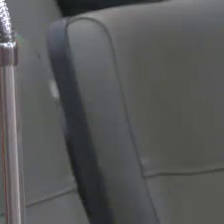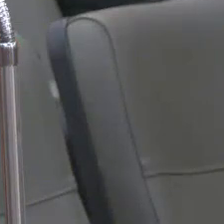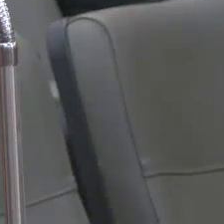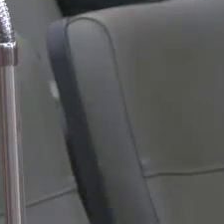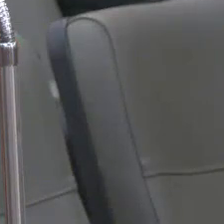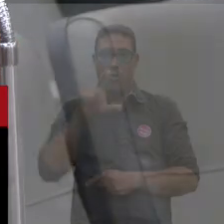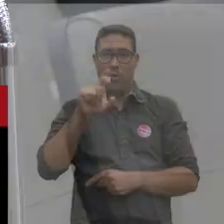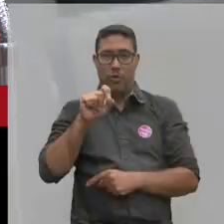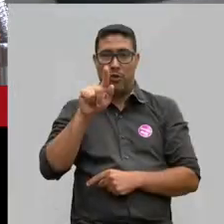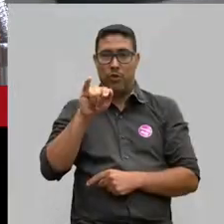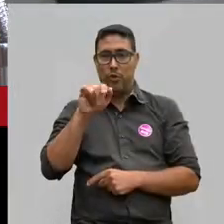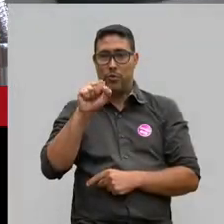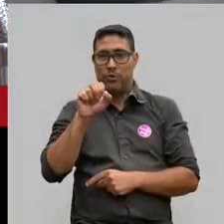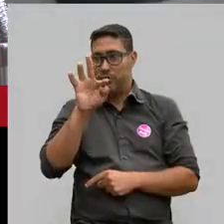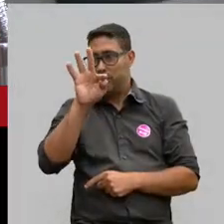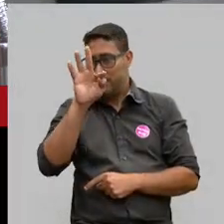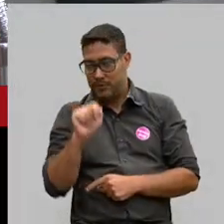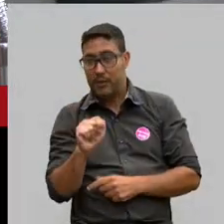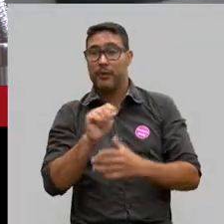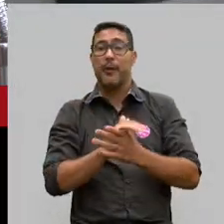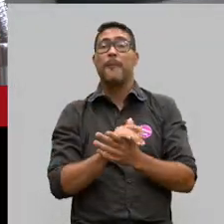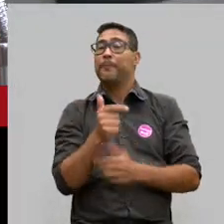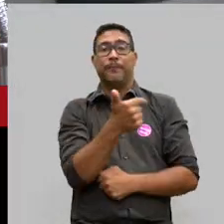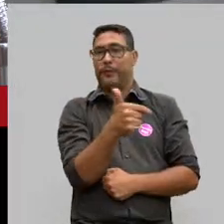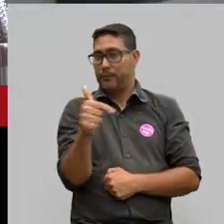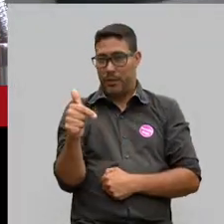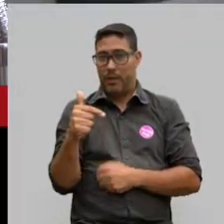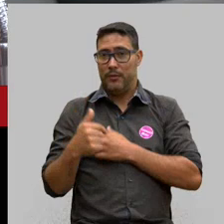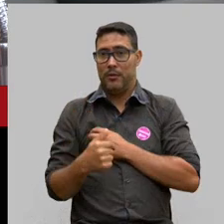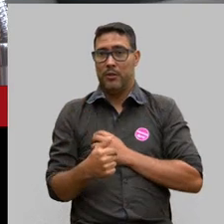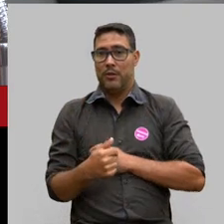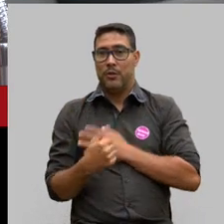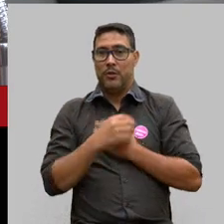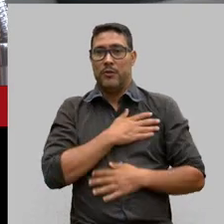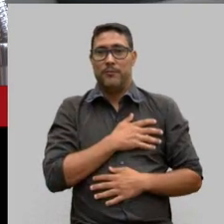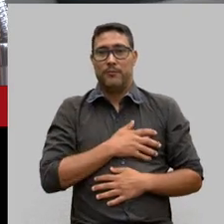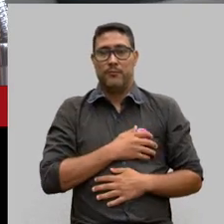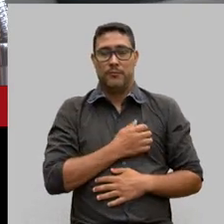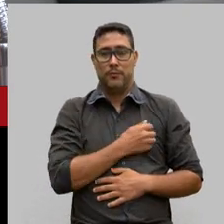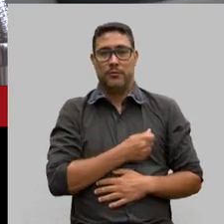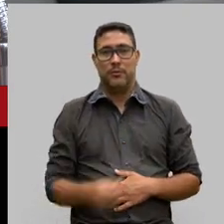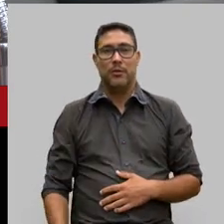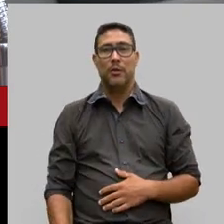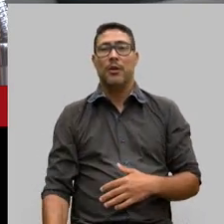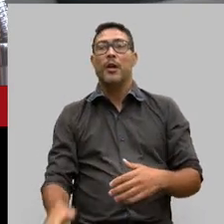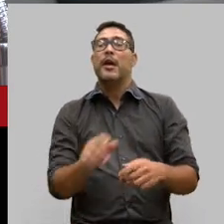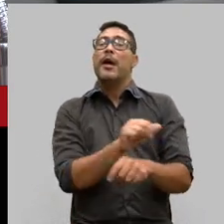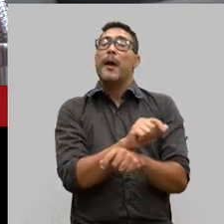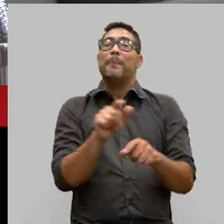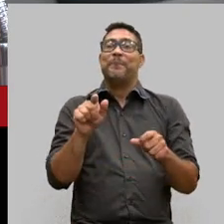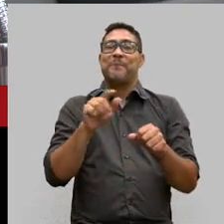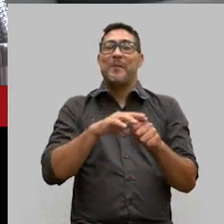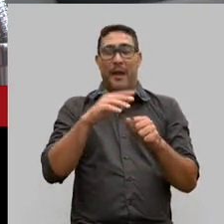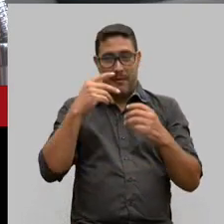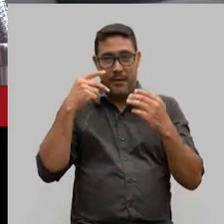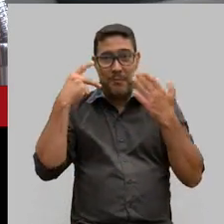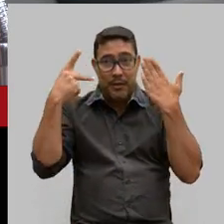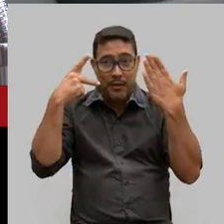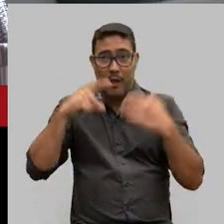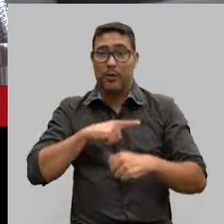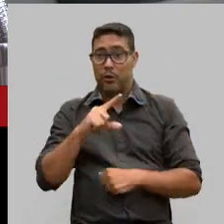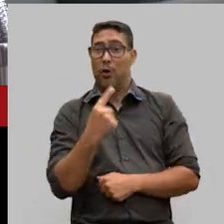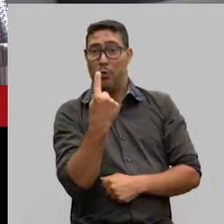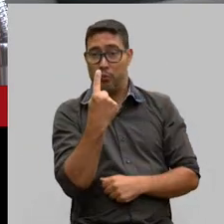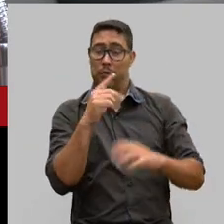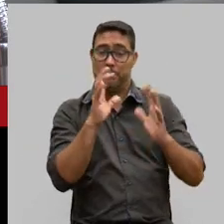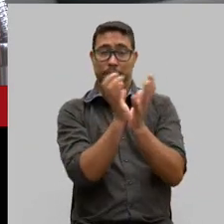falou porque o Dr Alex saiu não temos psiquiatra é só um pra Rede Inteira eh